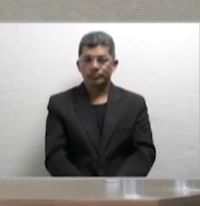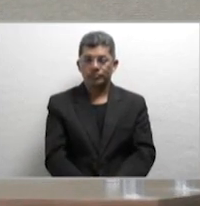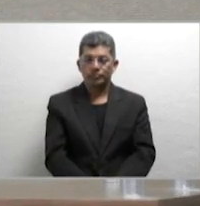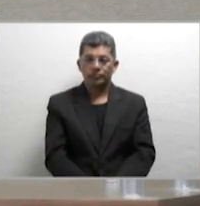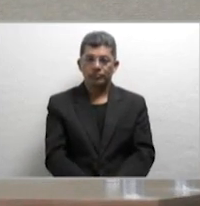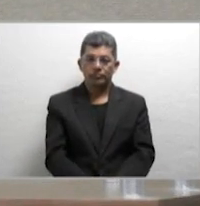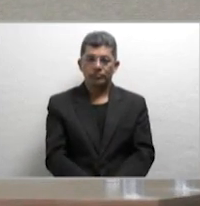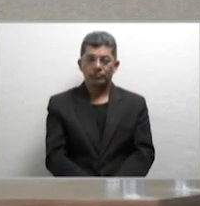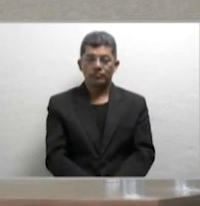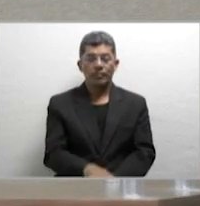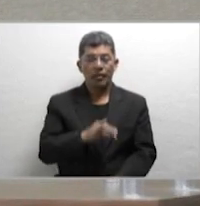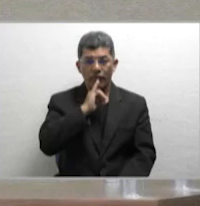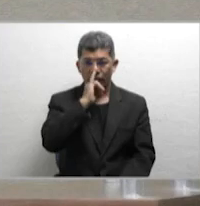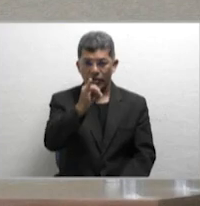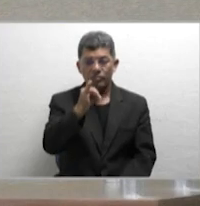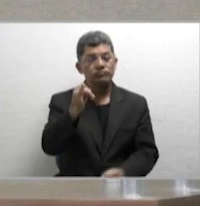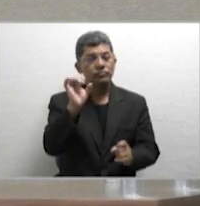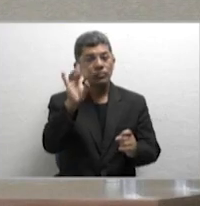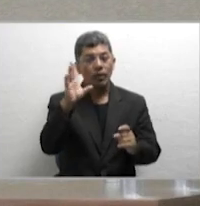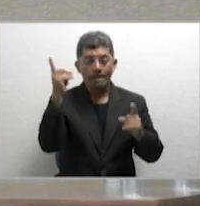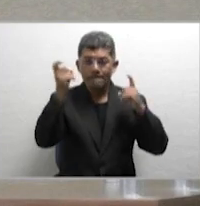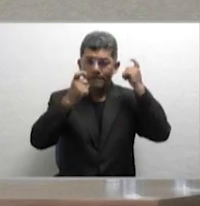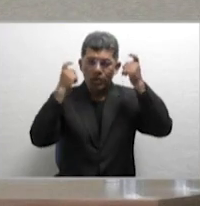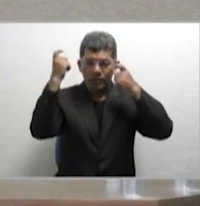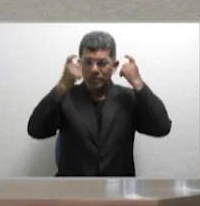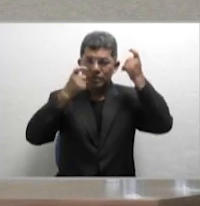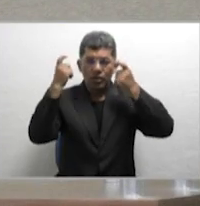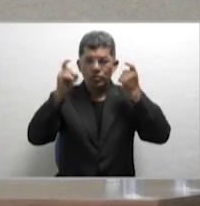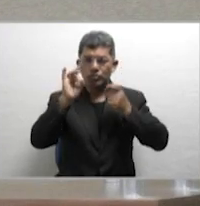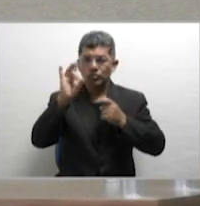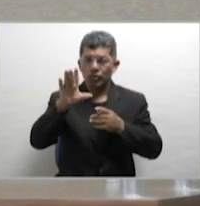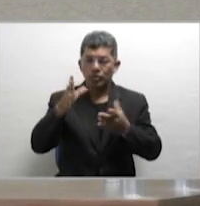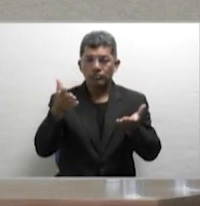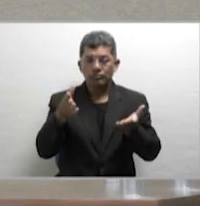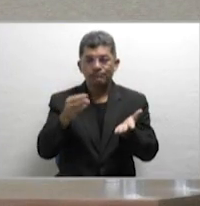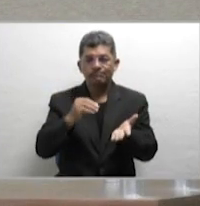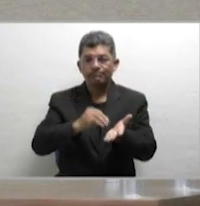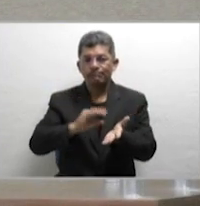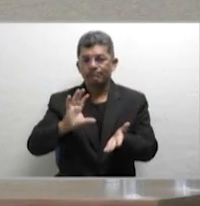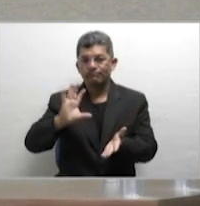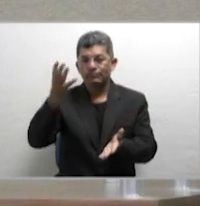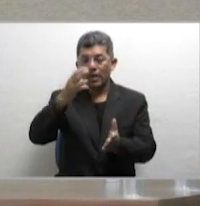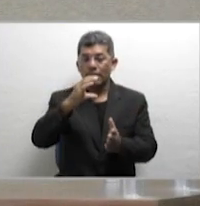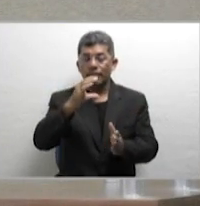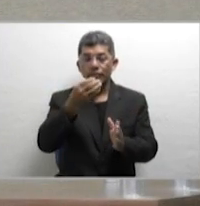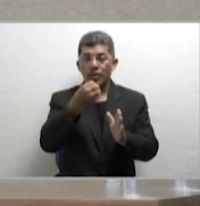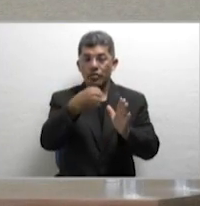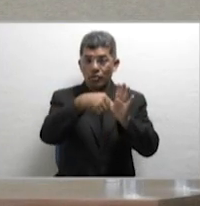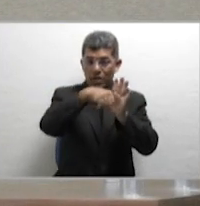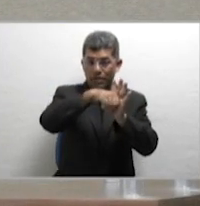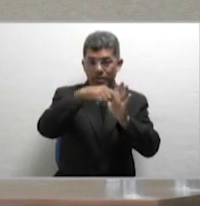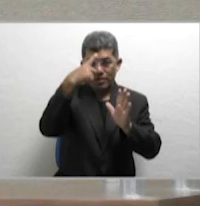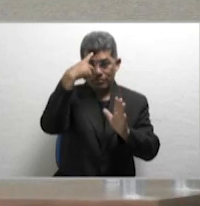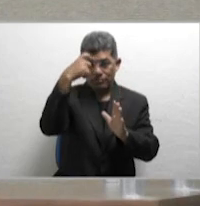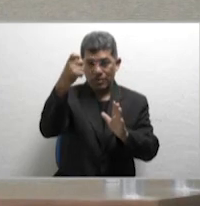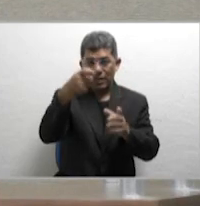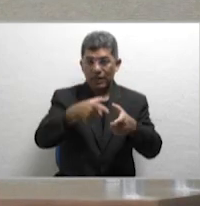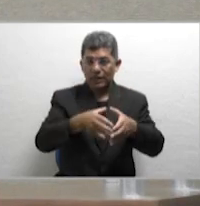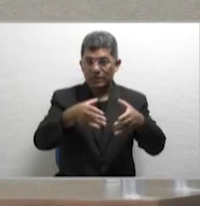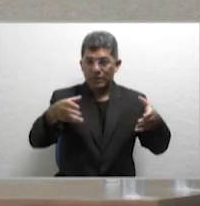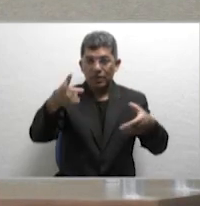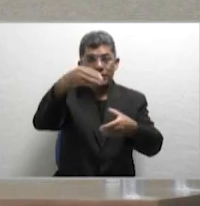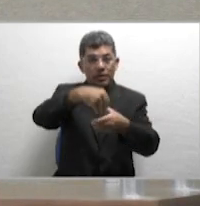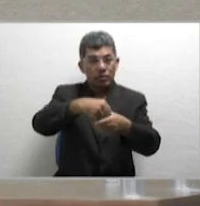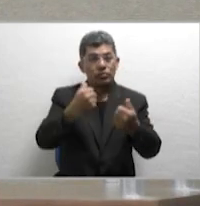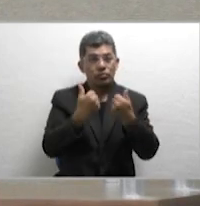Apenas quero citar aqui uma preocupação com relação à incidência da criminalidade aos usuários do transporte